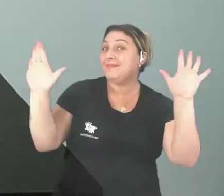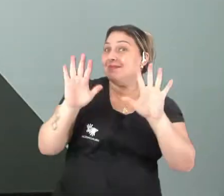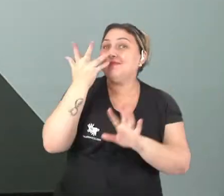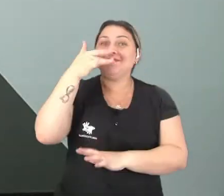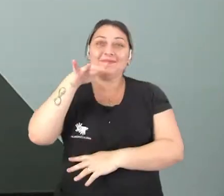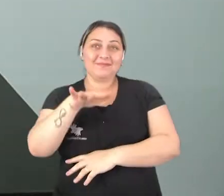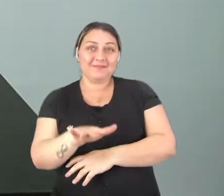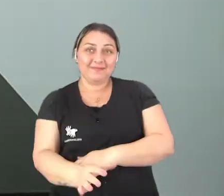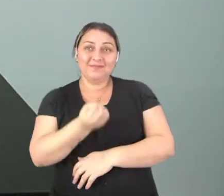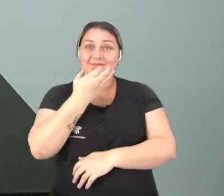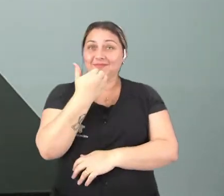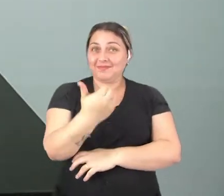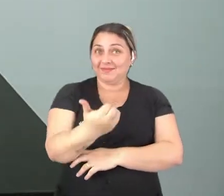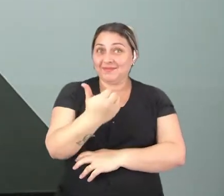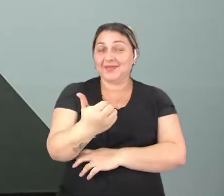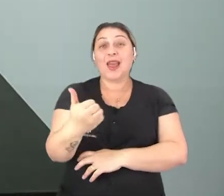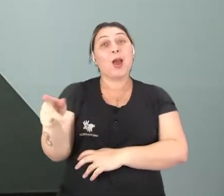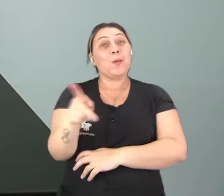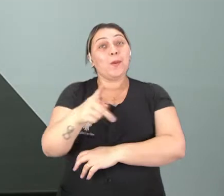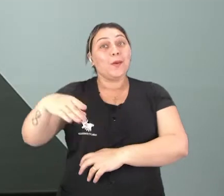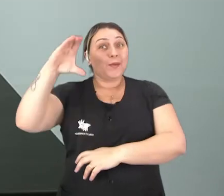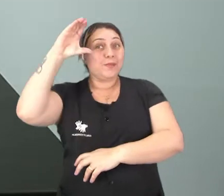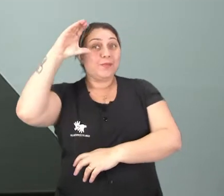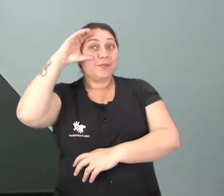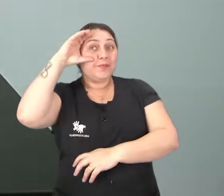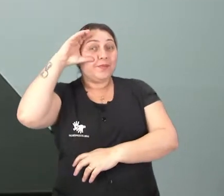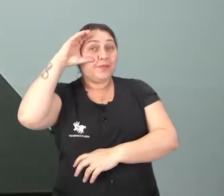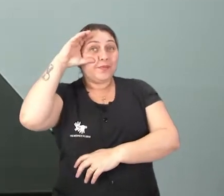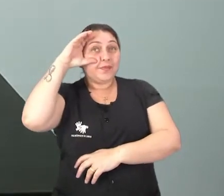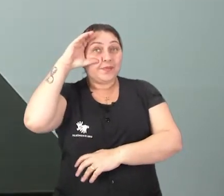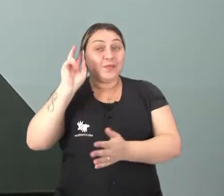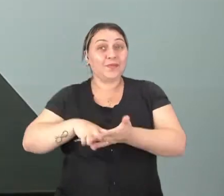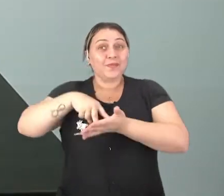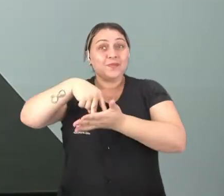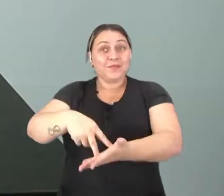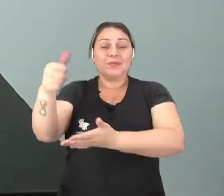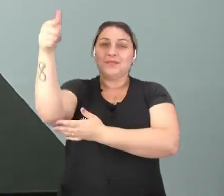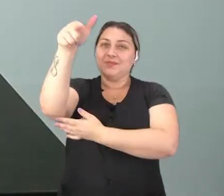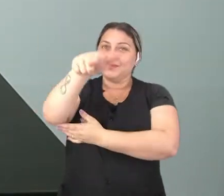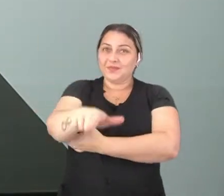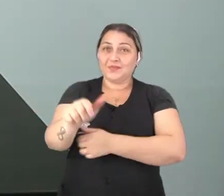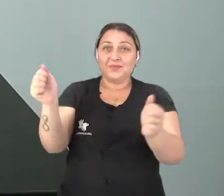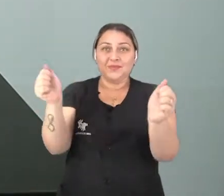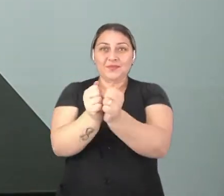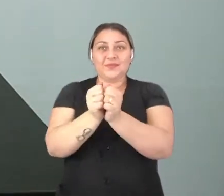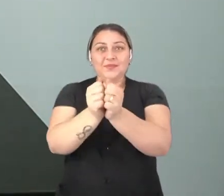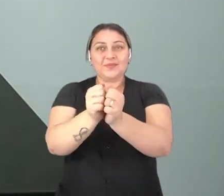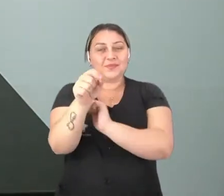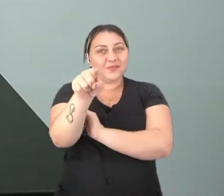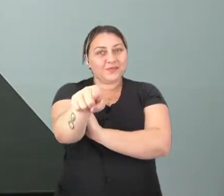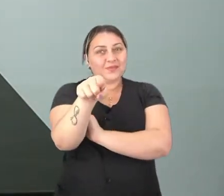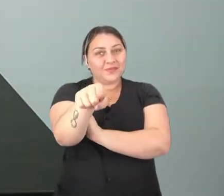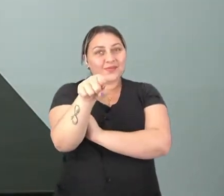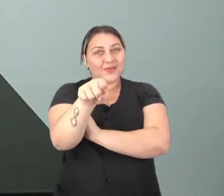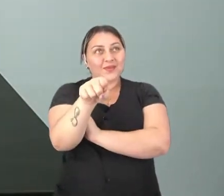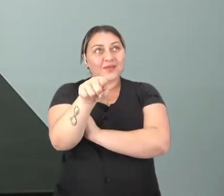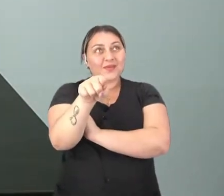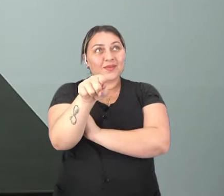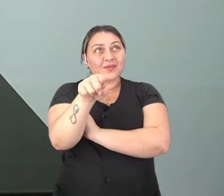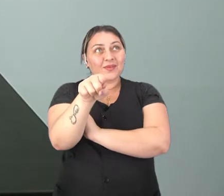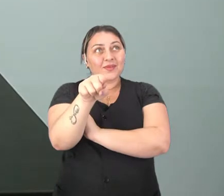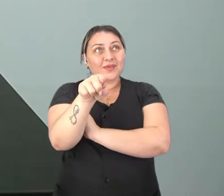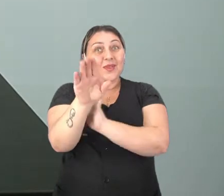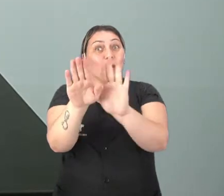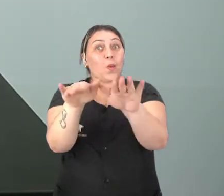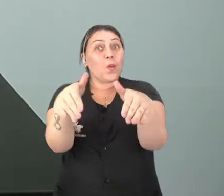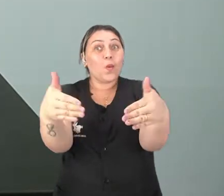Olá, crianças! Tudo bem? Eu sou o professor Carlos Lima e estou aqui novamente com vocês. Qual